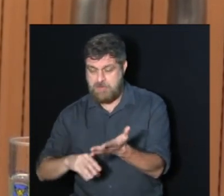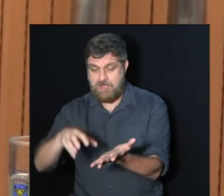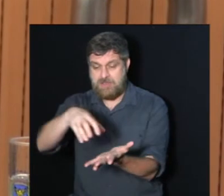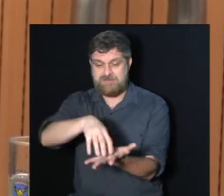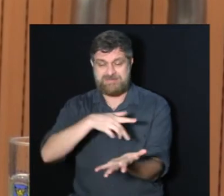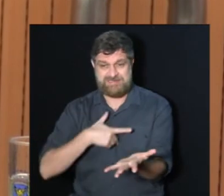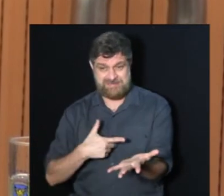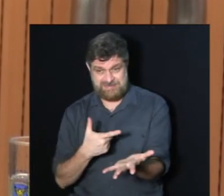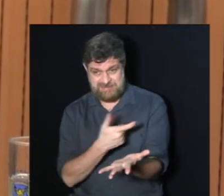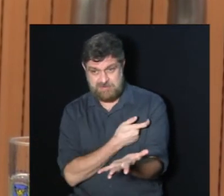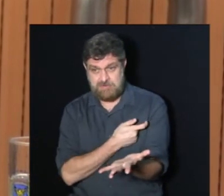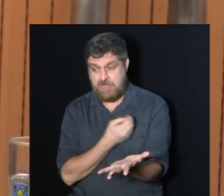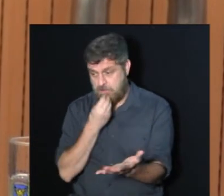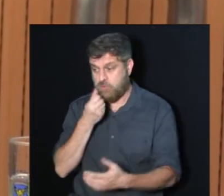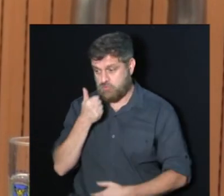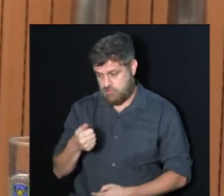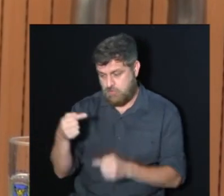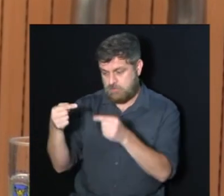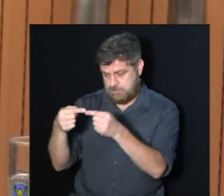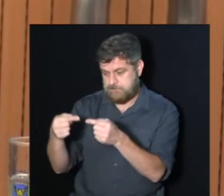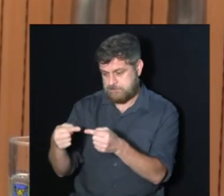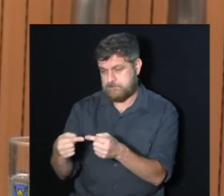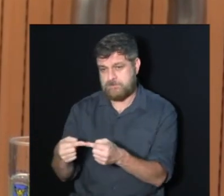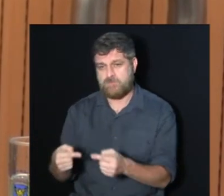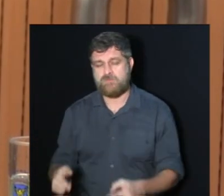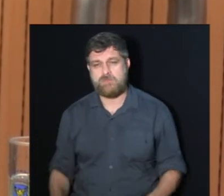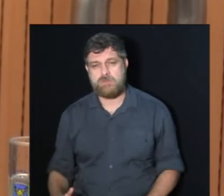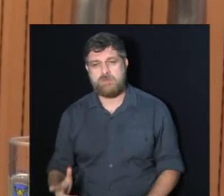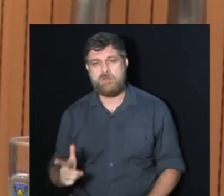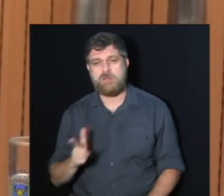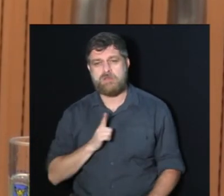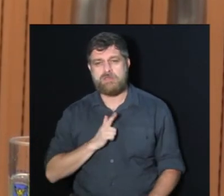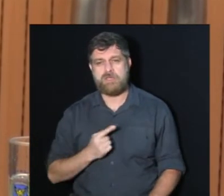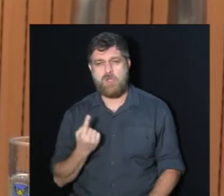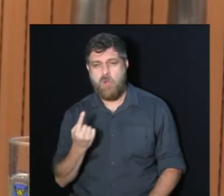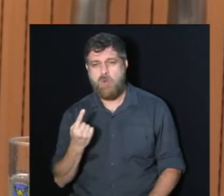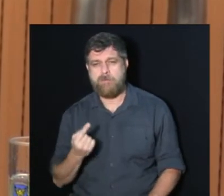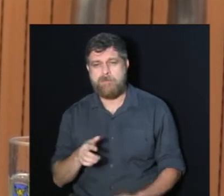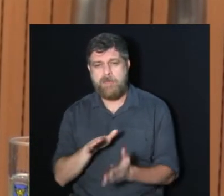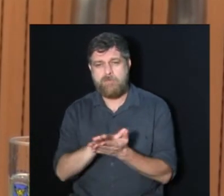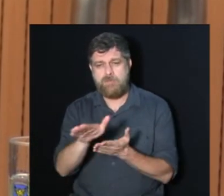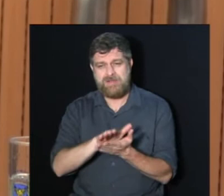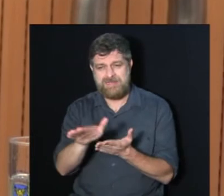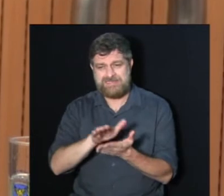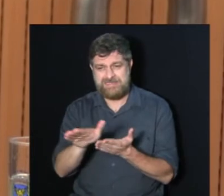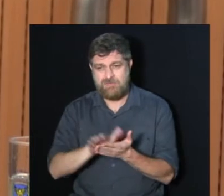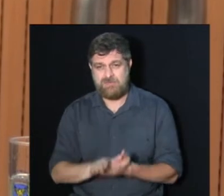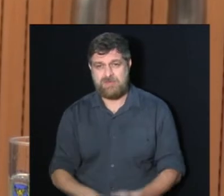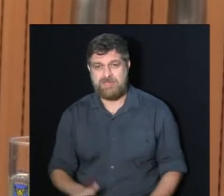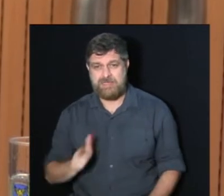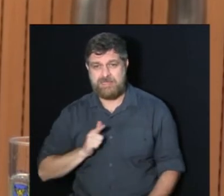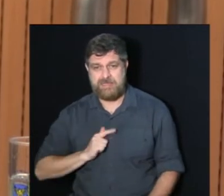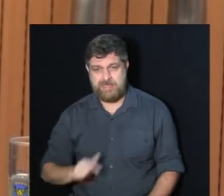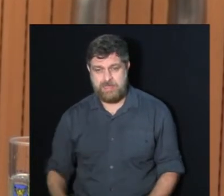saúde, é muito boa. Tem uma publicação que se chama Mapa da Violência, que é produzida pela